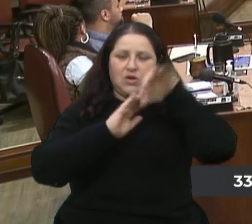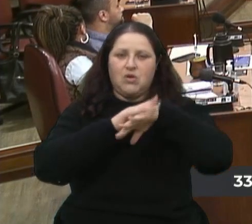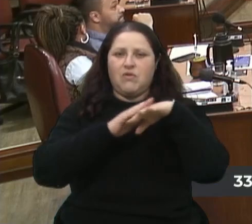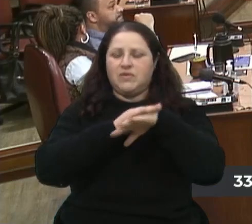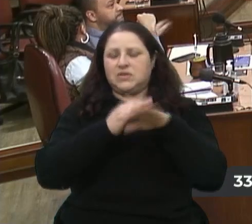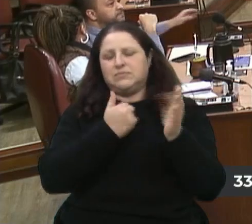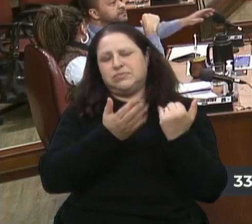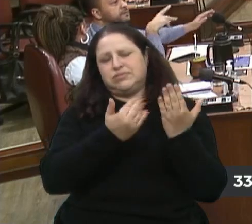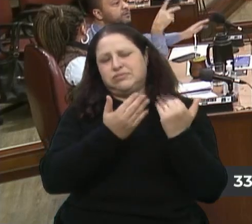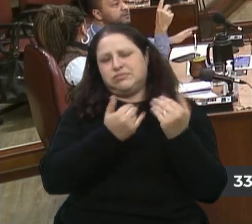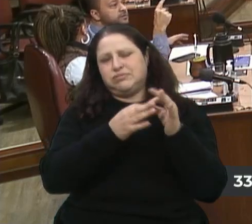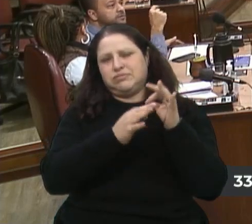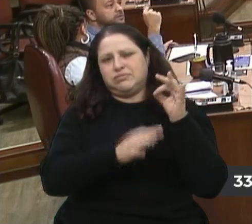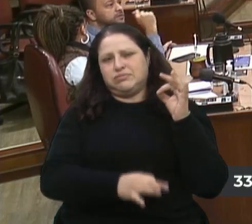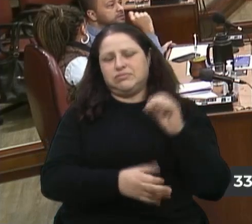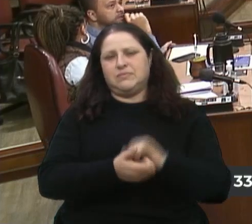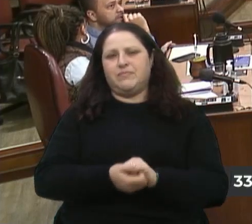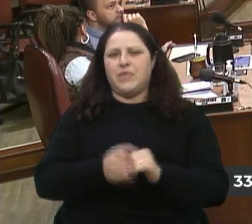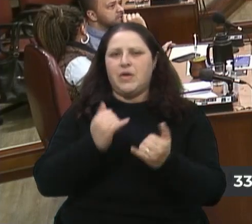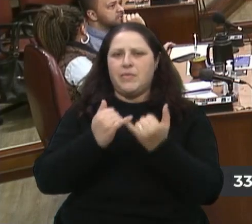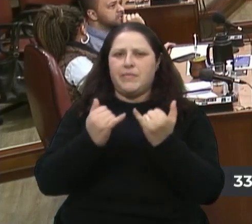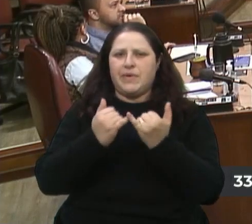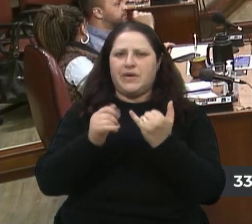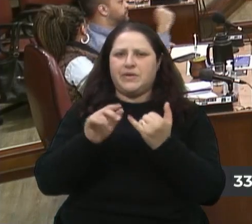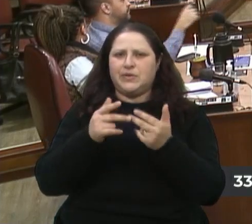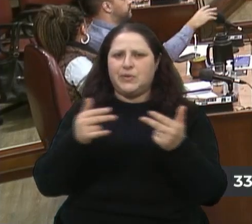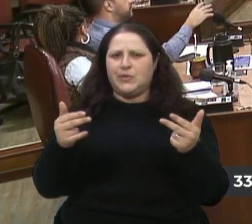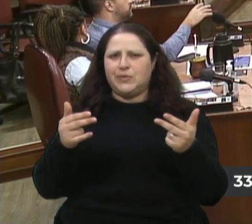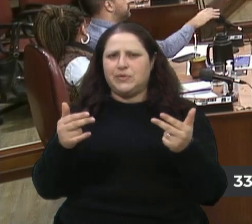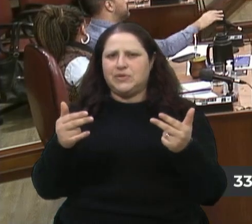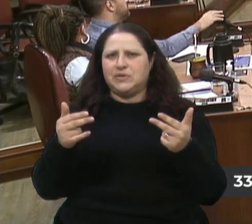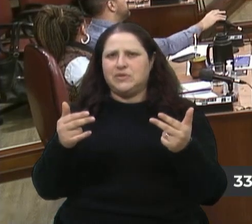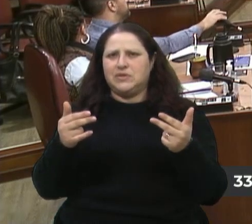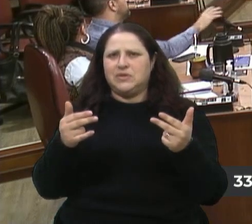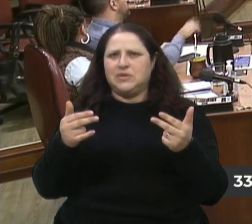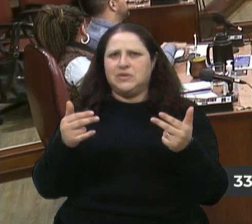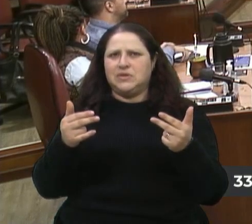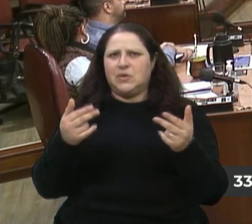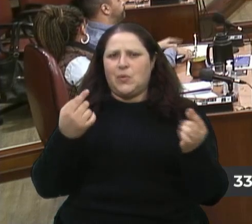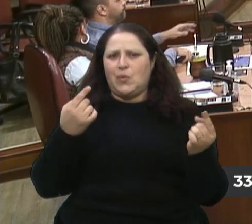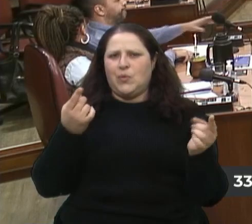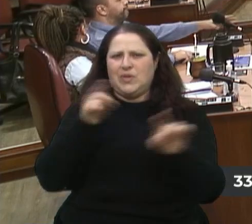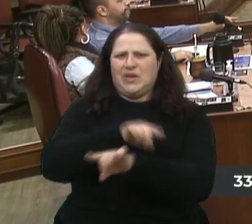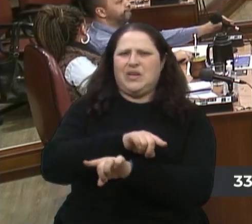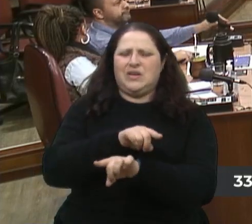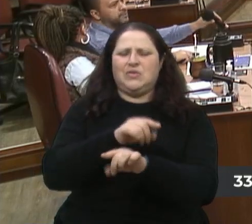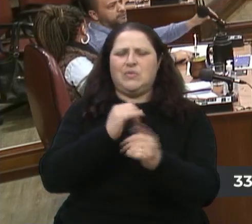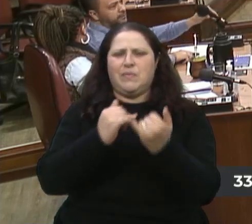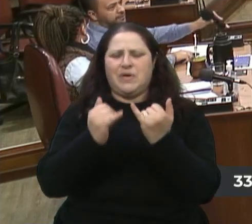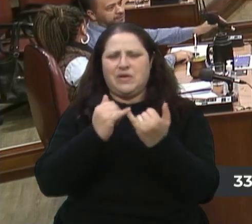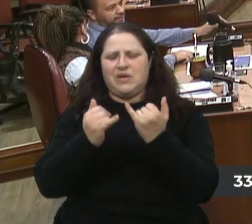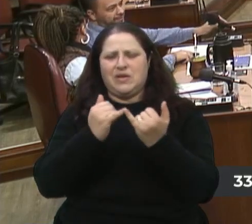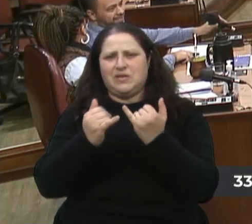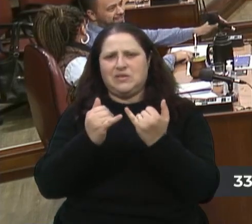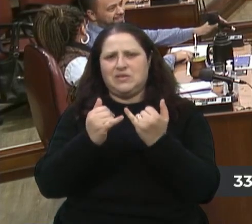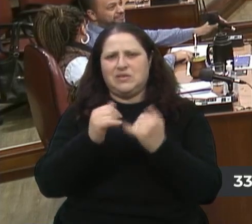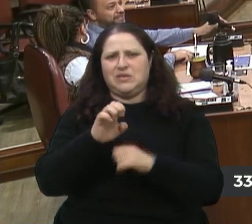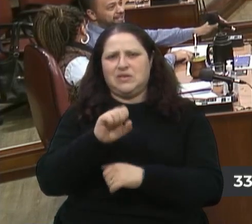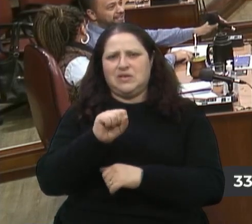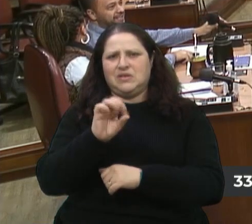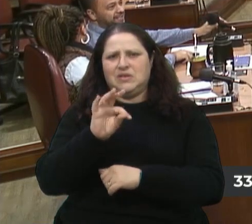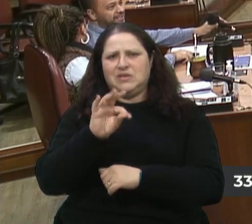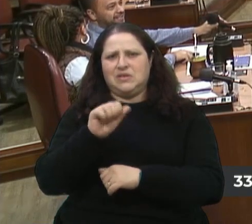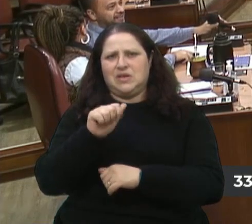ele. Isso me parece uma contramão, parece os estádios da Copa, né? Eu acho que a UX hoje tem zoológico,